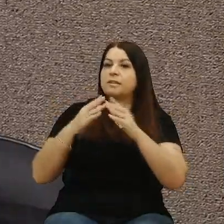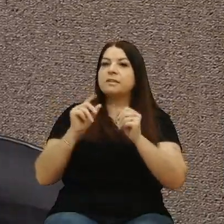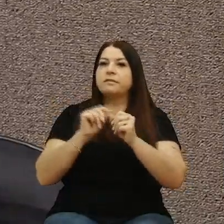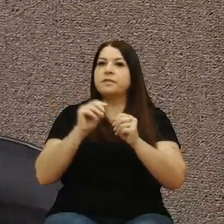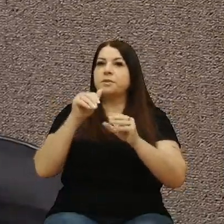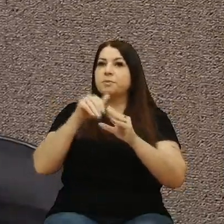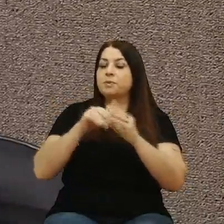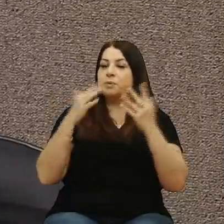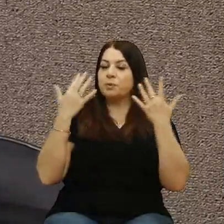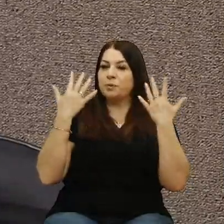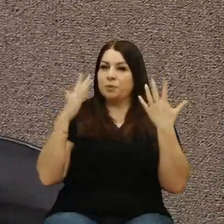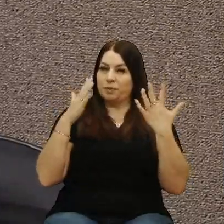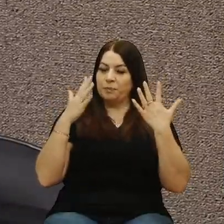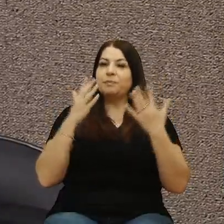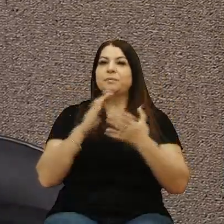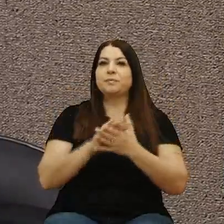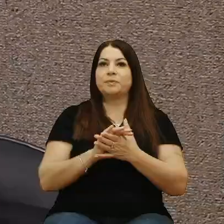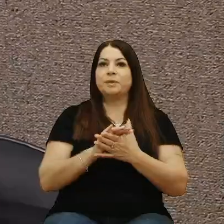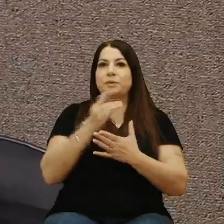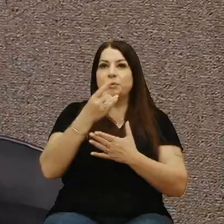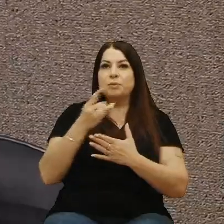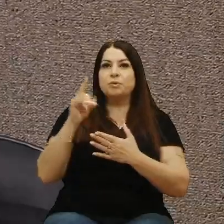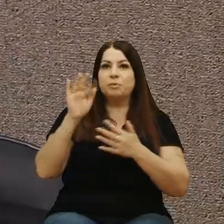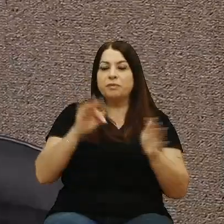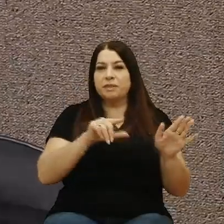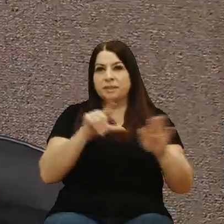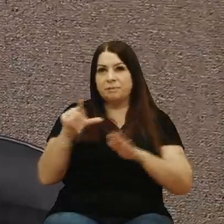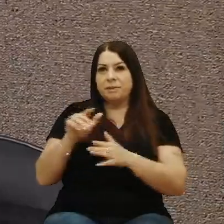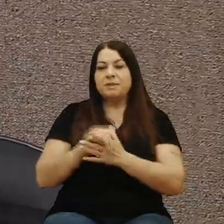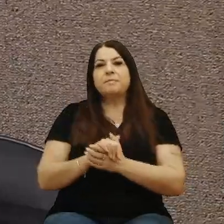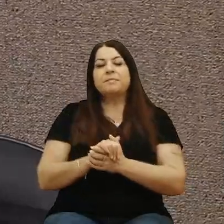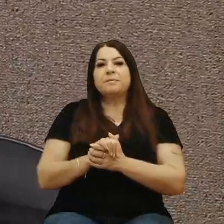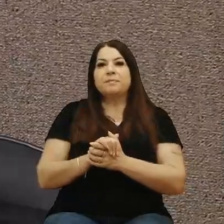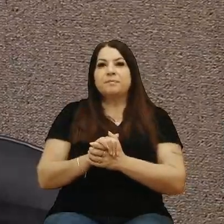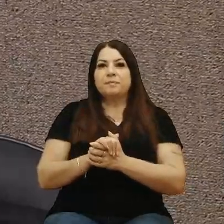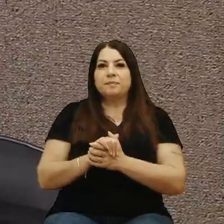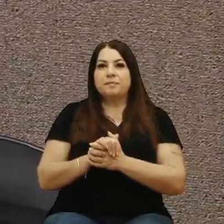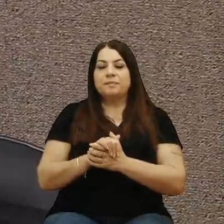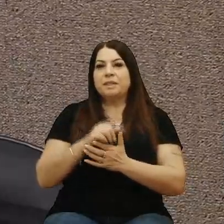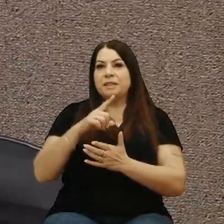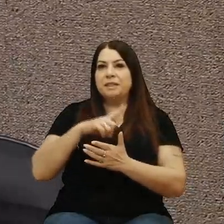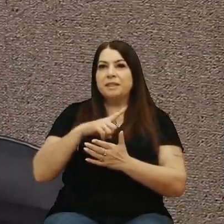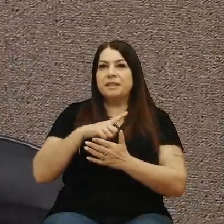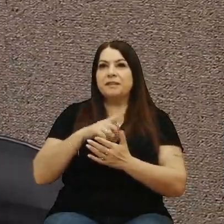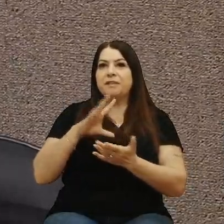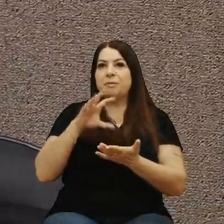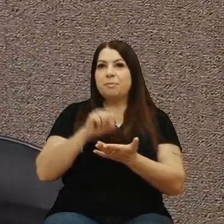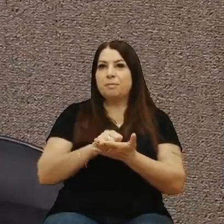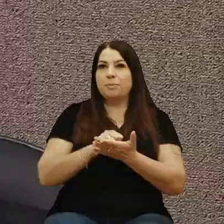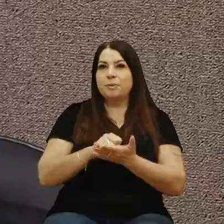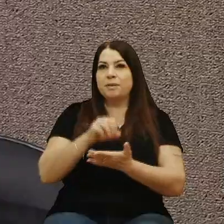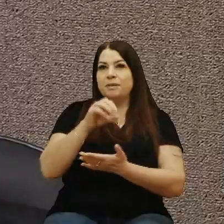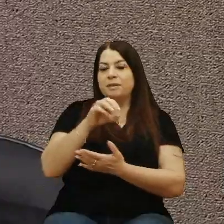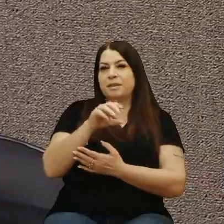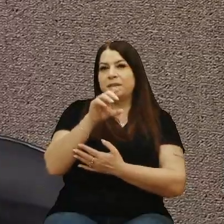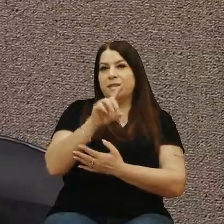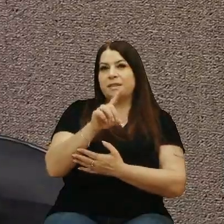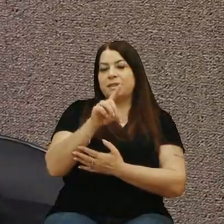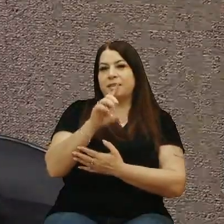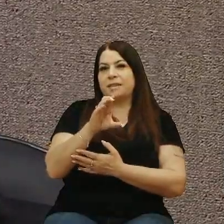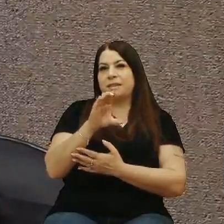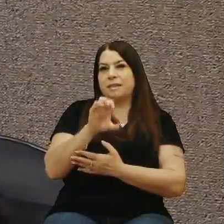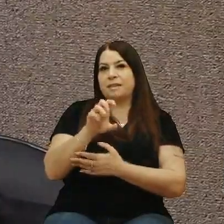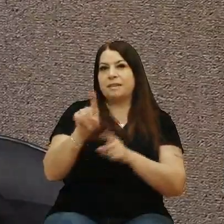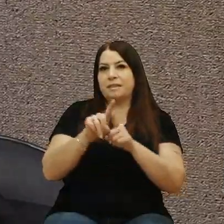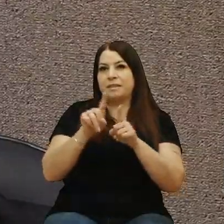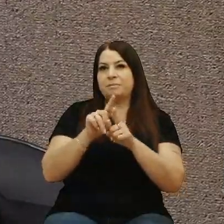voto de congratulações. No último fim de semana, a gente teve a posse da ADCE, Associação dos Dirigentes